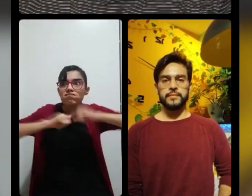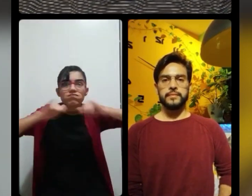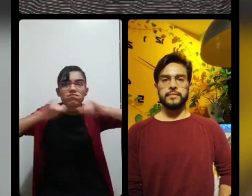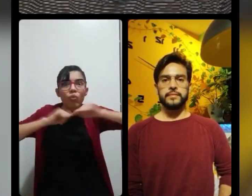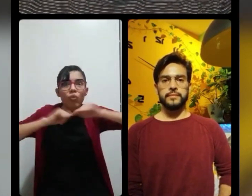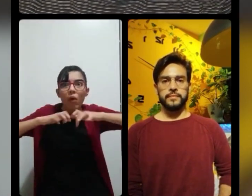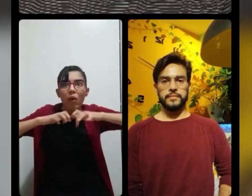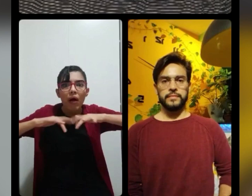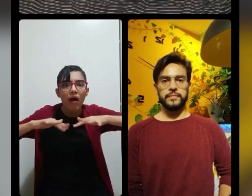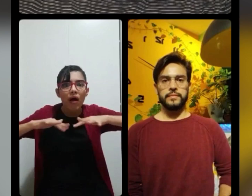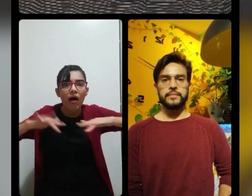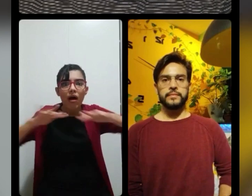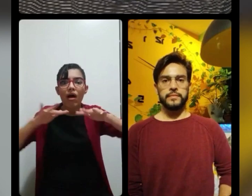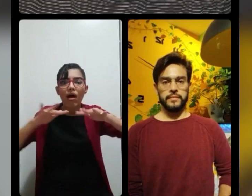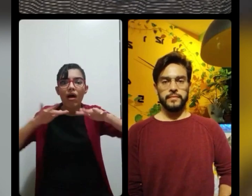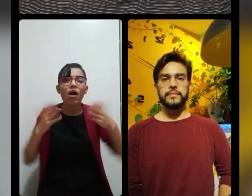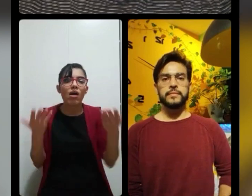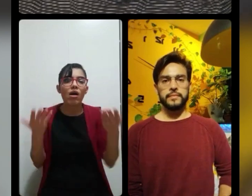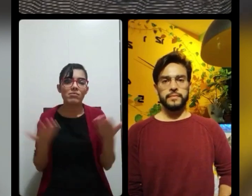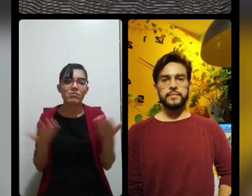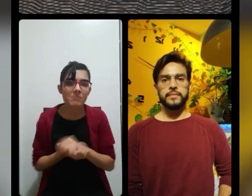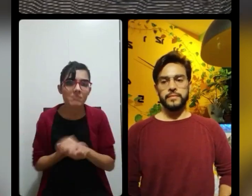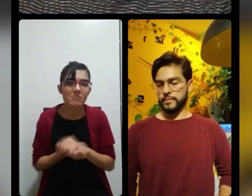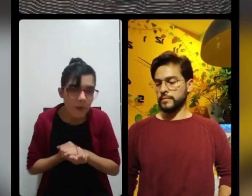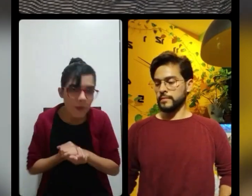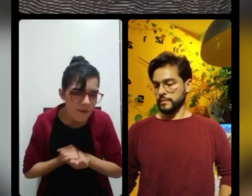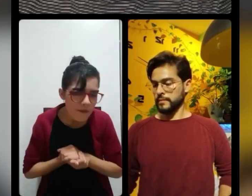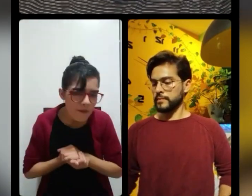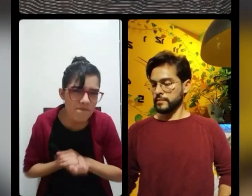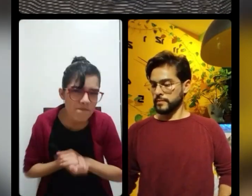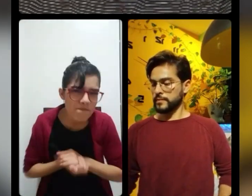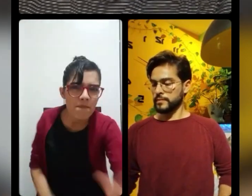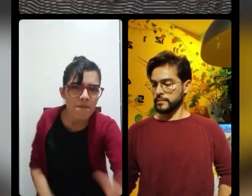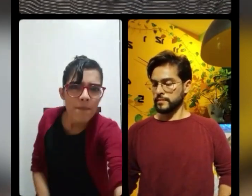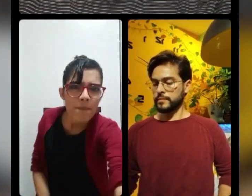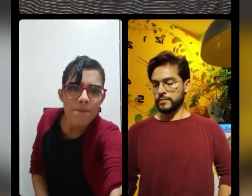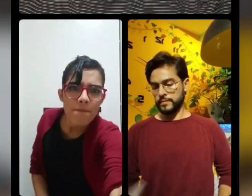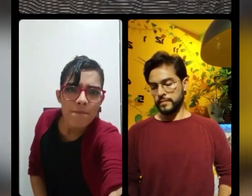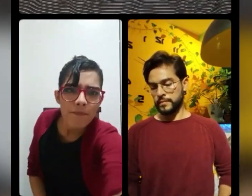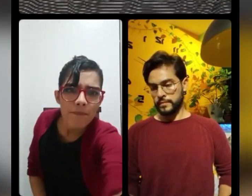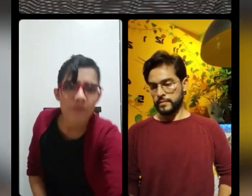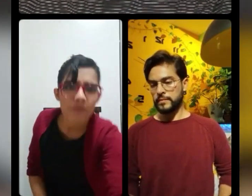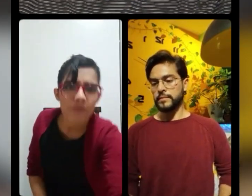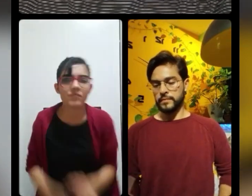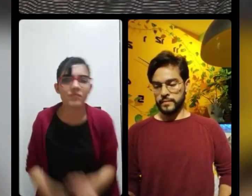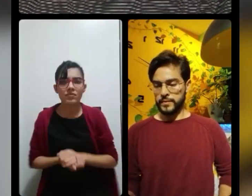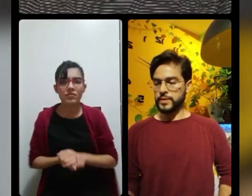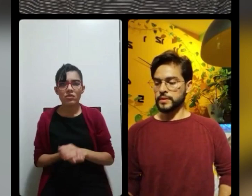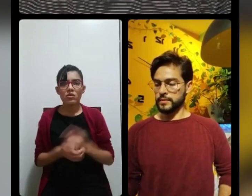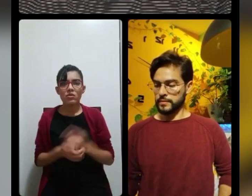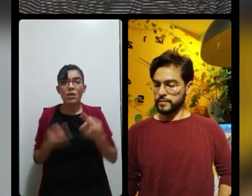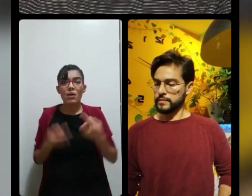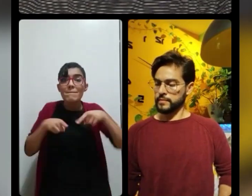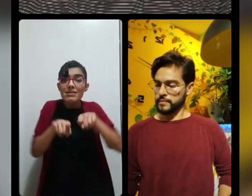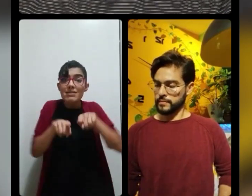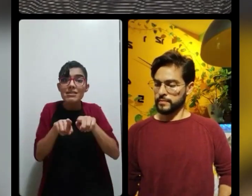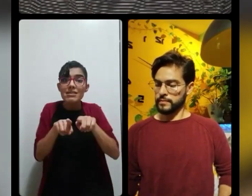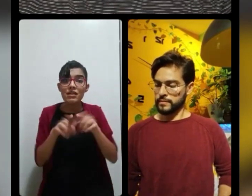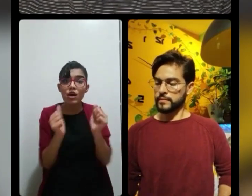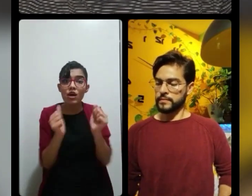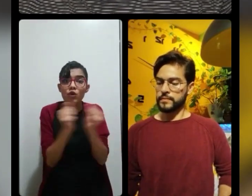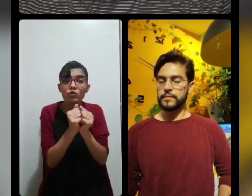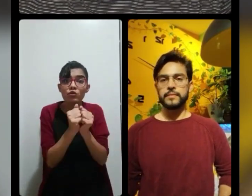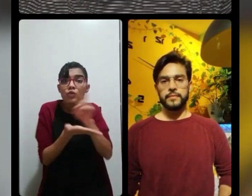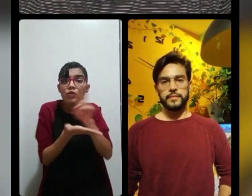em Itatiaia, entrou na coedição da Itatiaia com a USP, a Universidade de São Paulo, o que foi uma forma